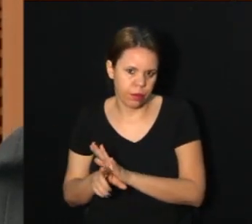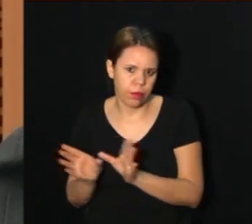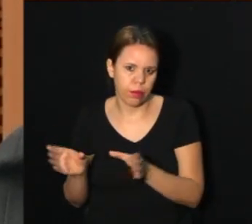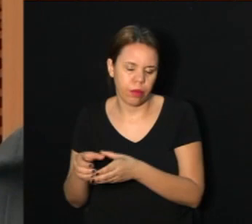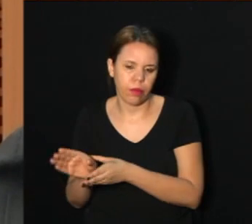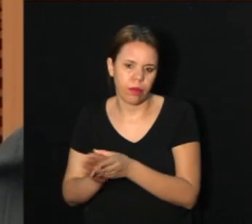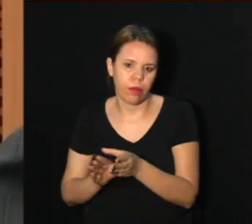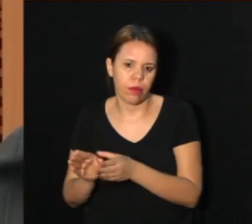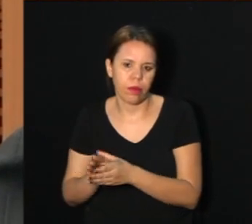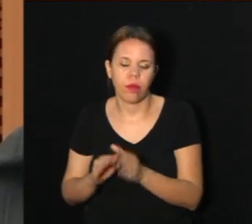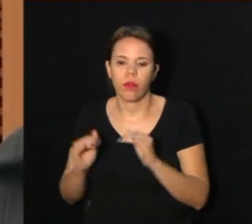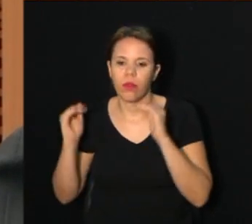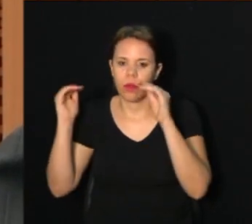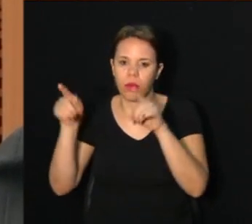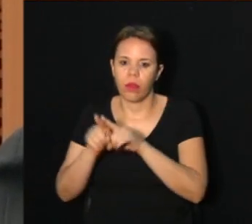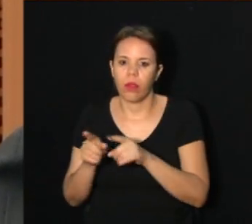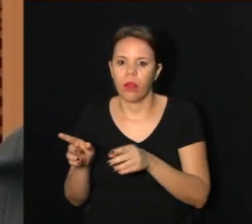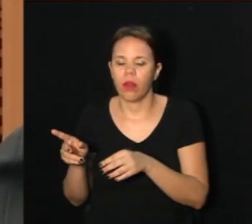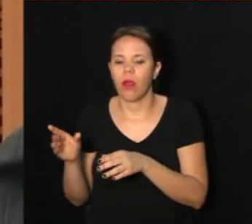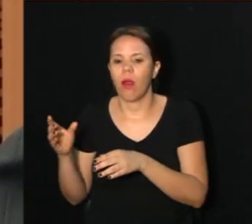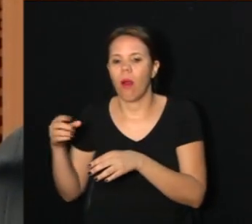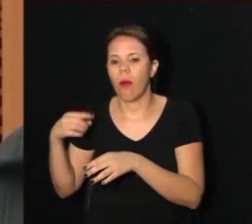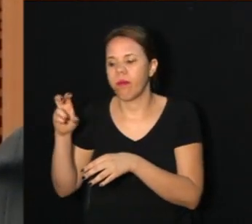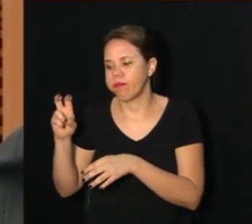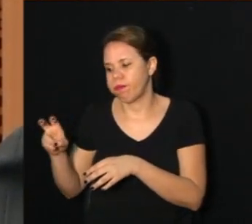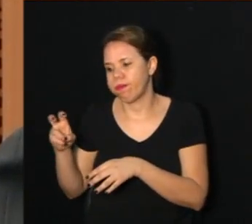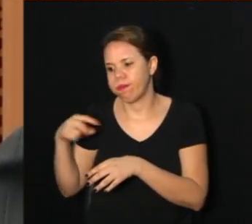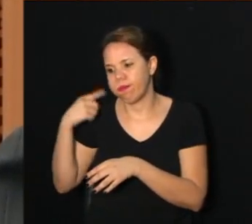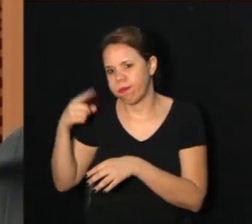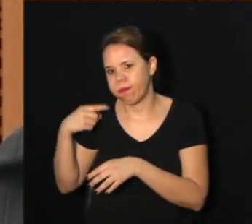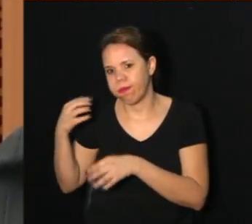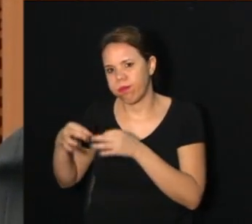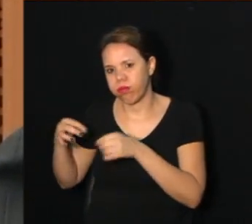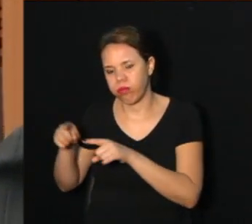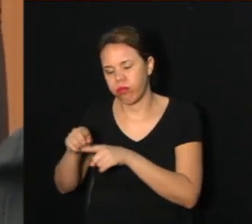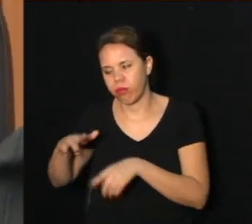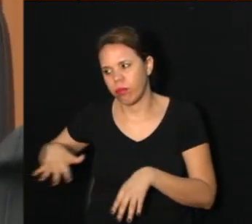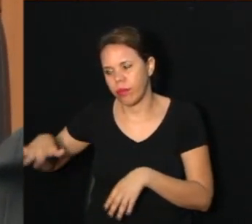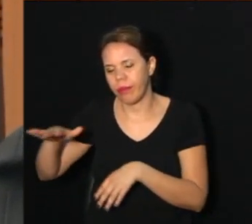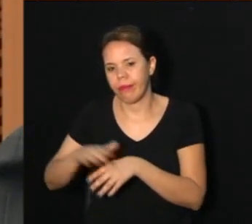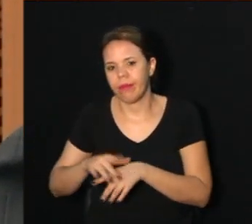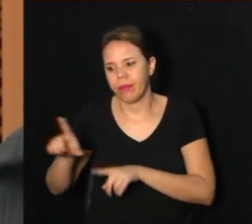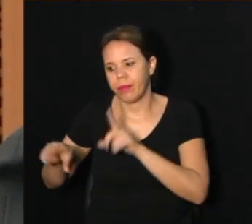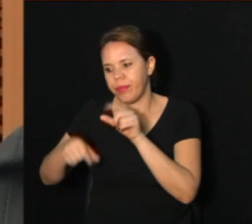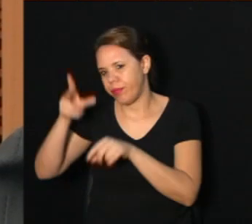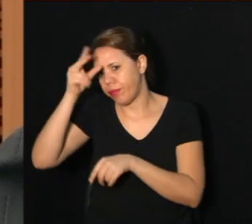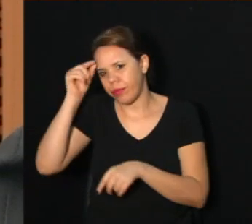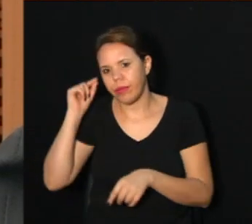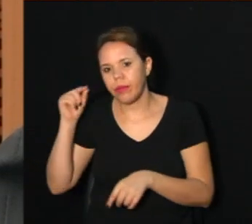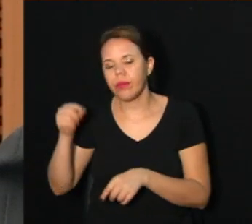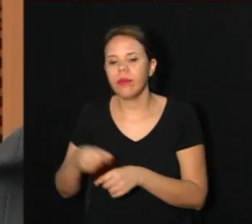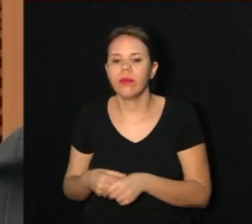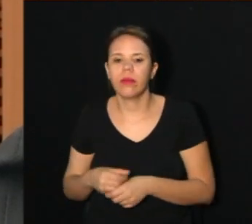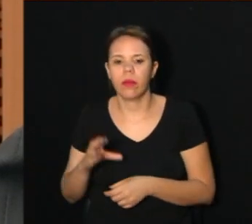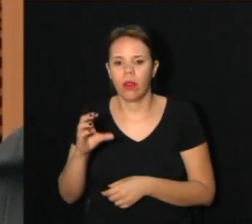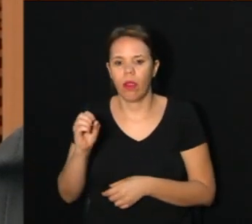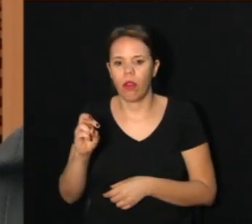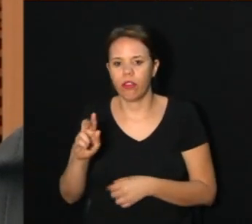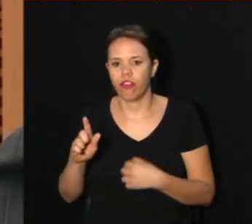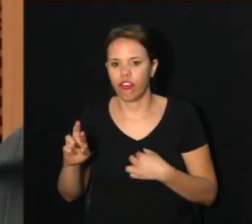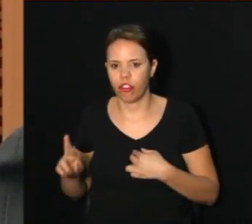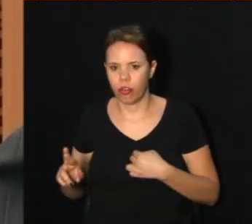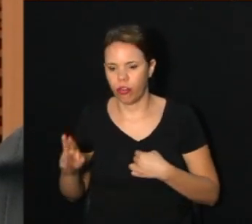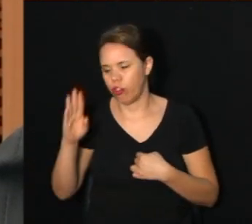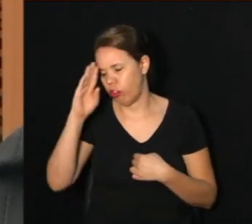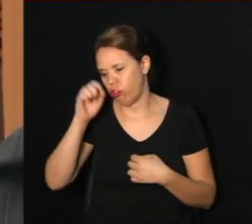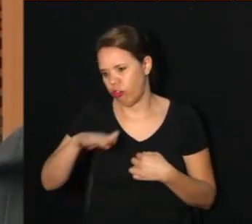Superior da Procuradoria, formado por 5 procuradores, procurador-geral, escolhido pelo prefeito, o corregedor-geral, escolhido pelo